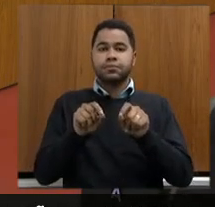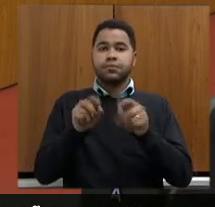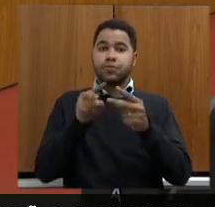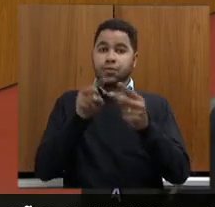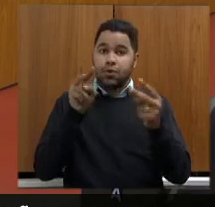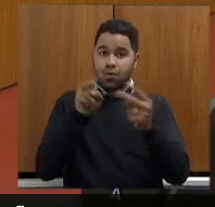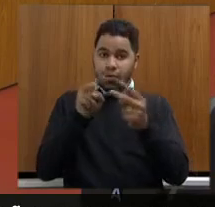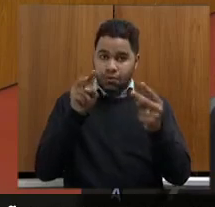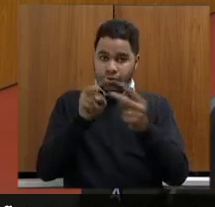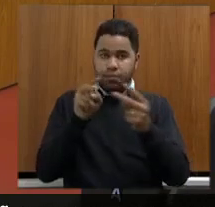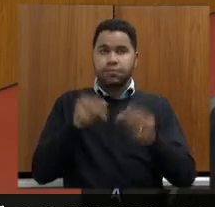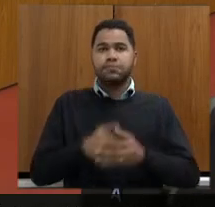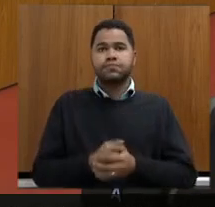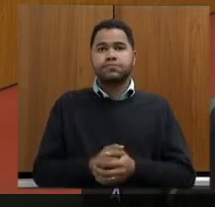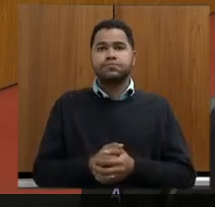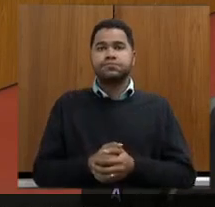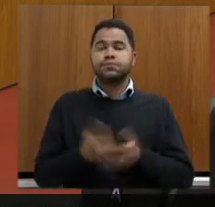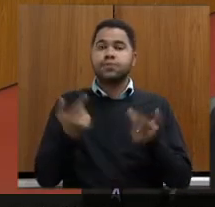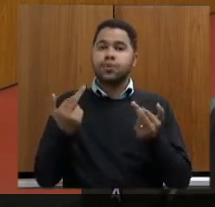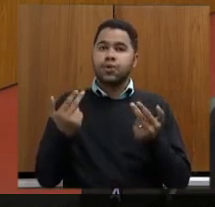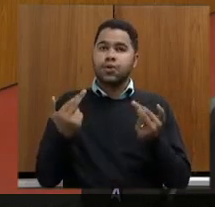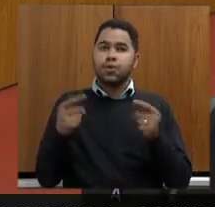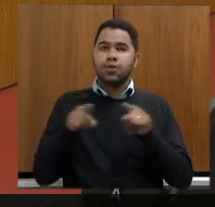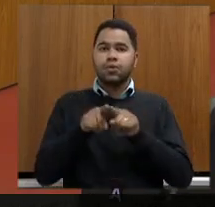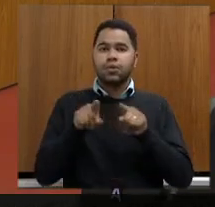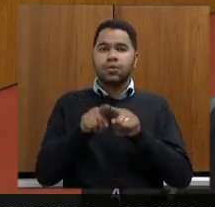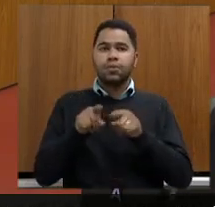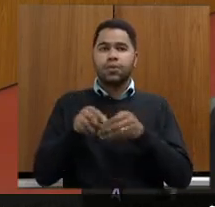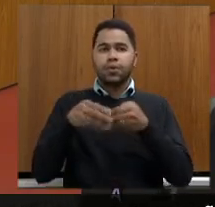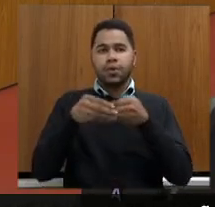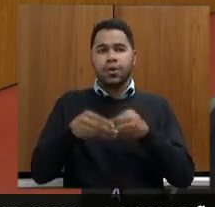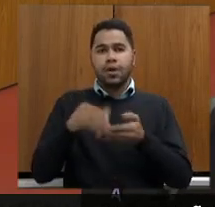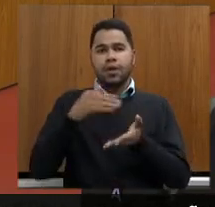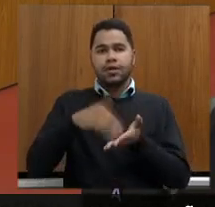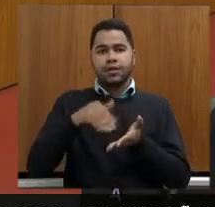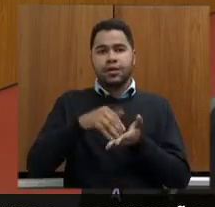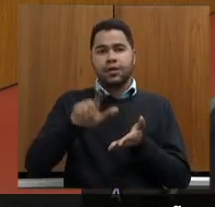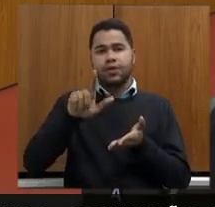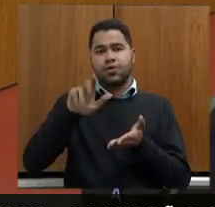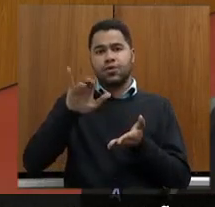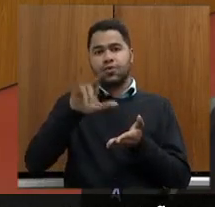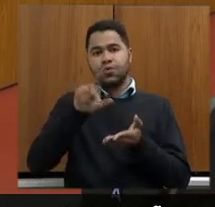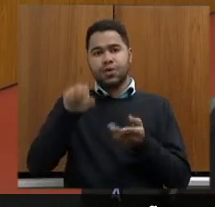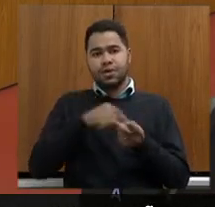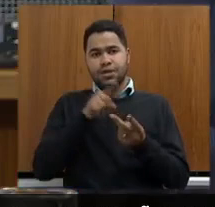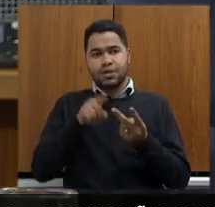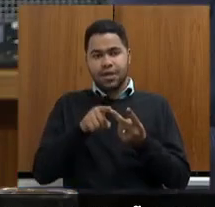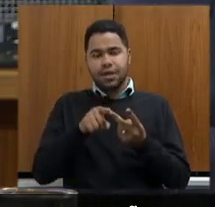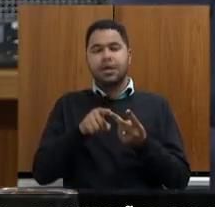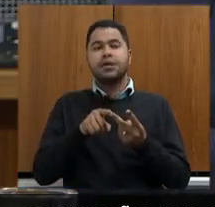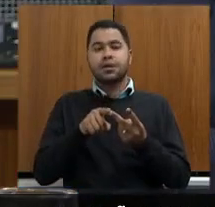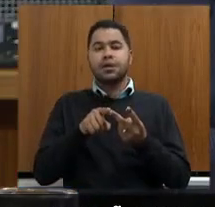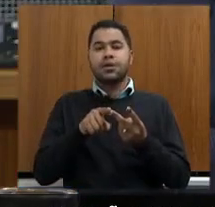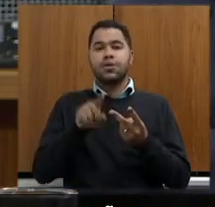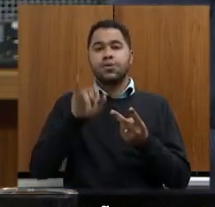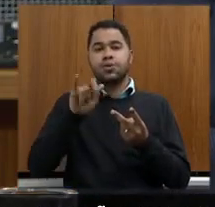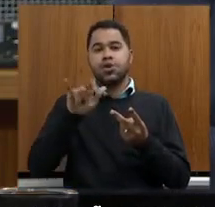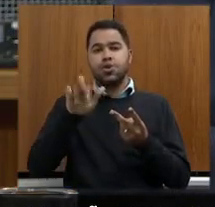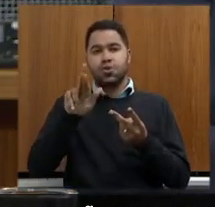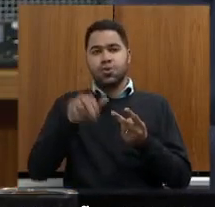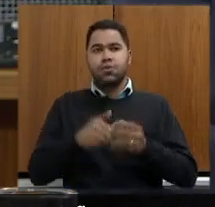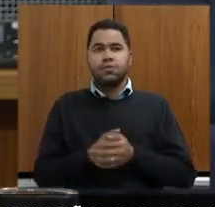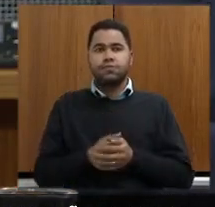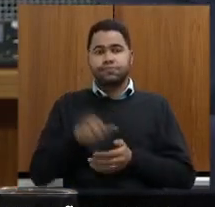online da mesma forma complementar a secretaria Luiza e o secretário Igor e lembrar